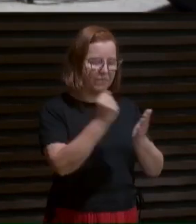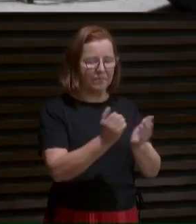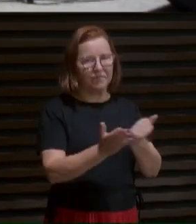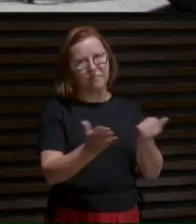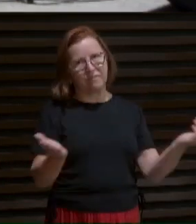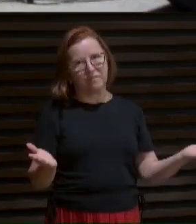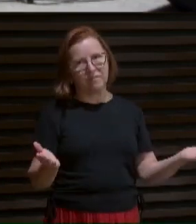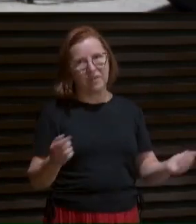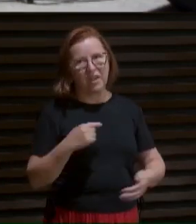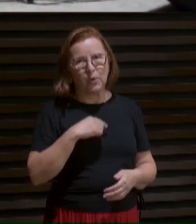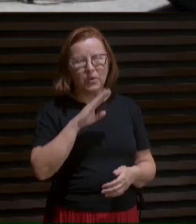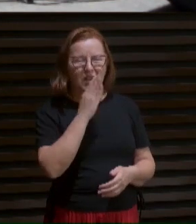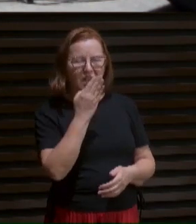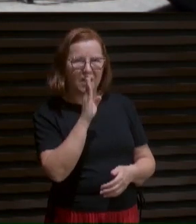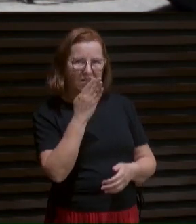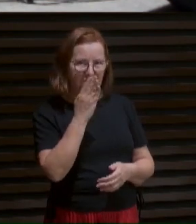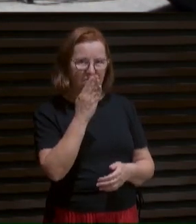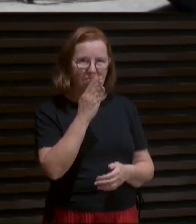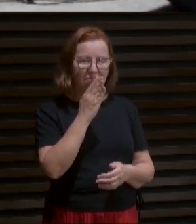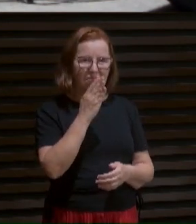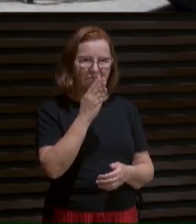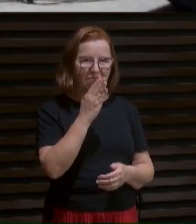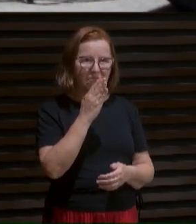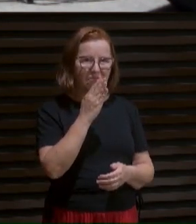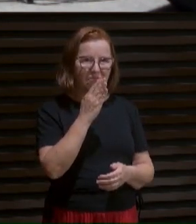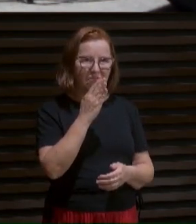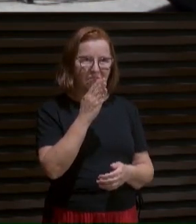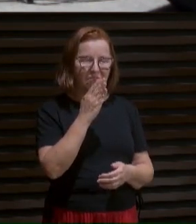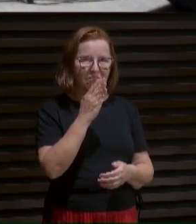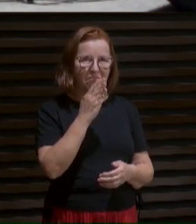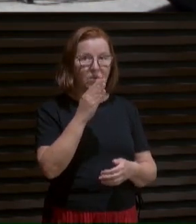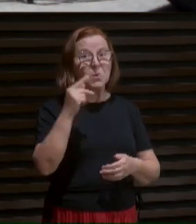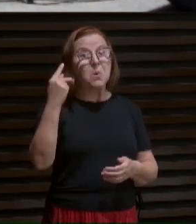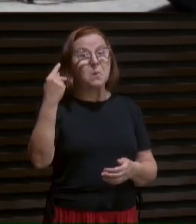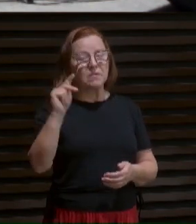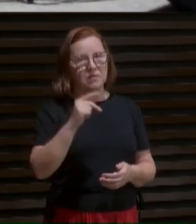eu estou traindo o seu ministério.